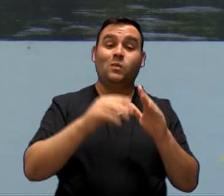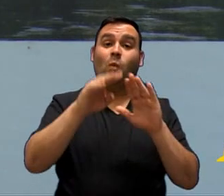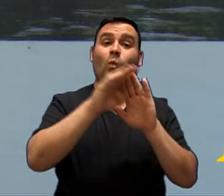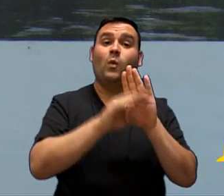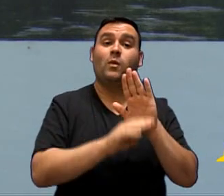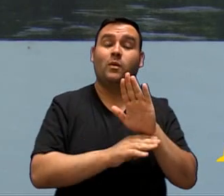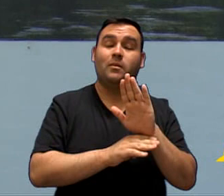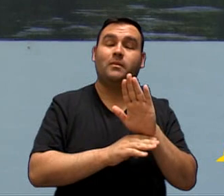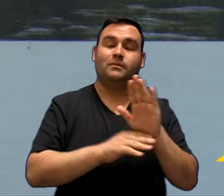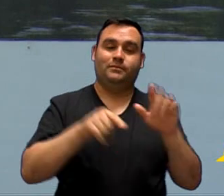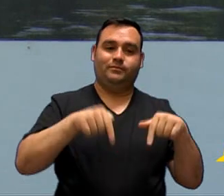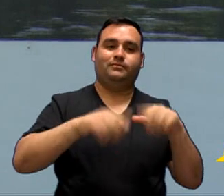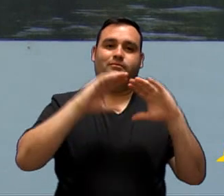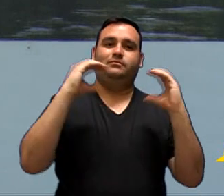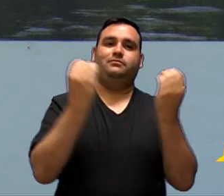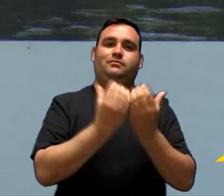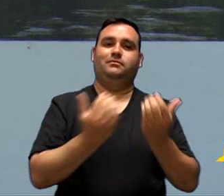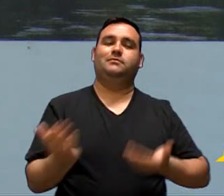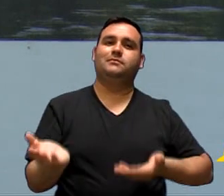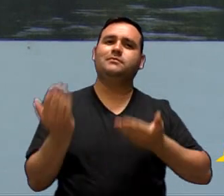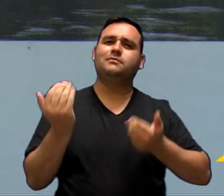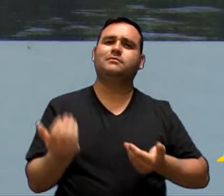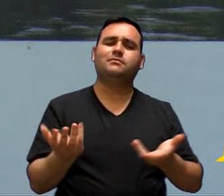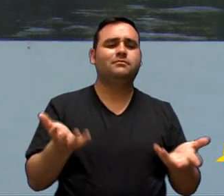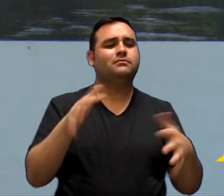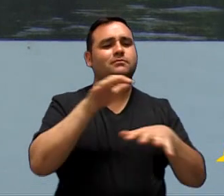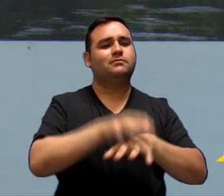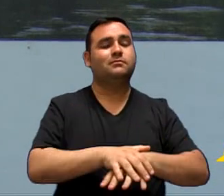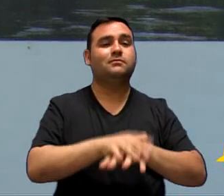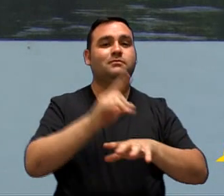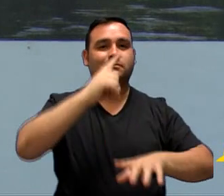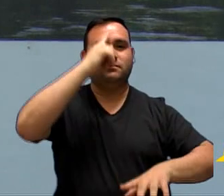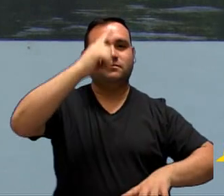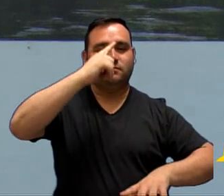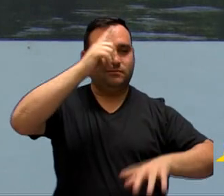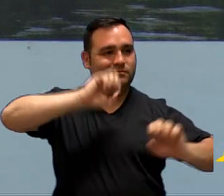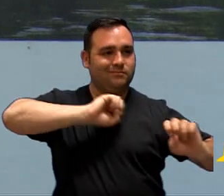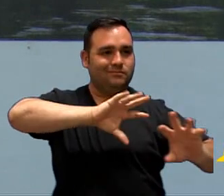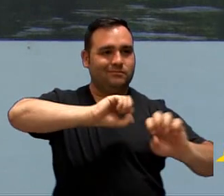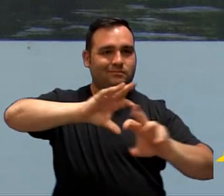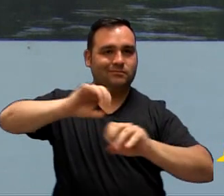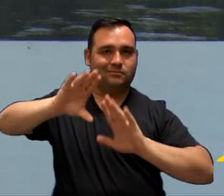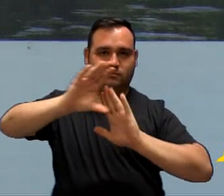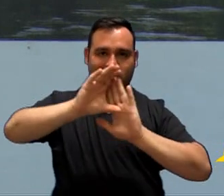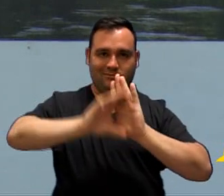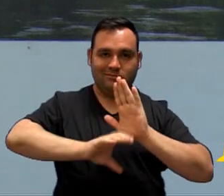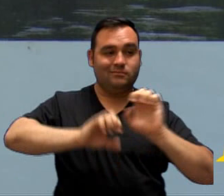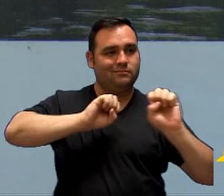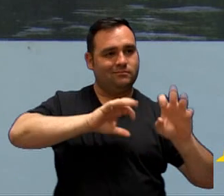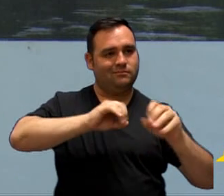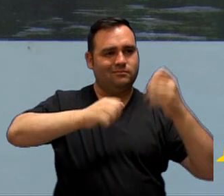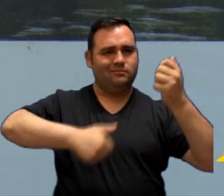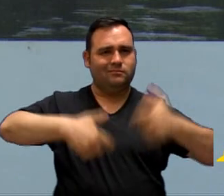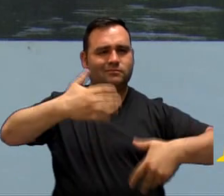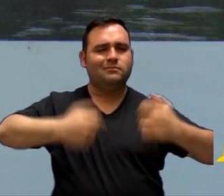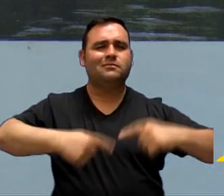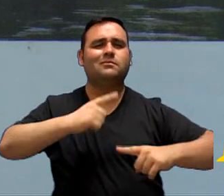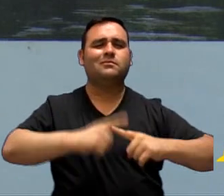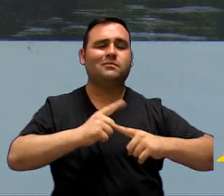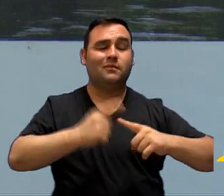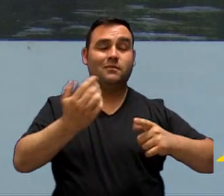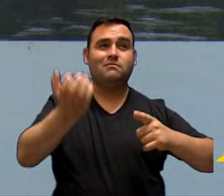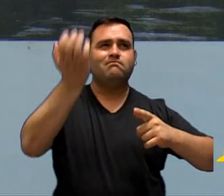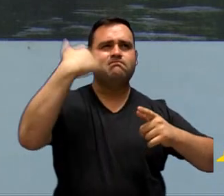programa Parlamento Jovem integra as iniciativas de educação para a cidadania com o objetivo de despertar